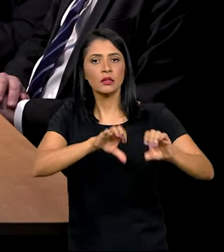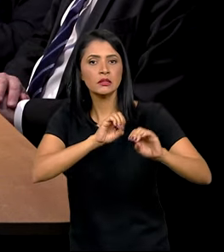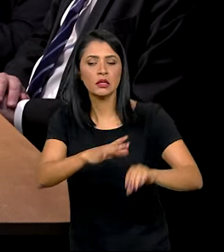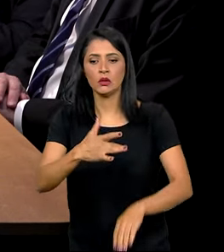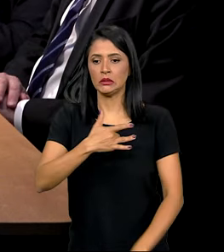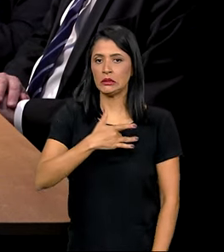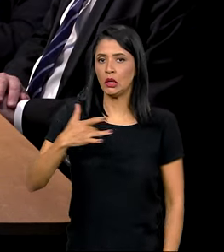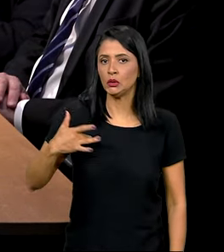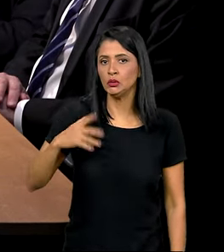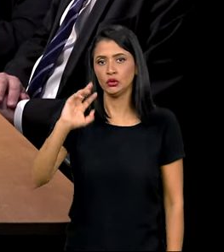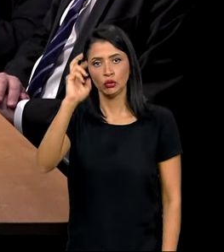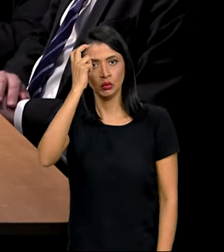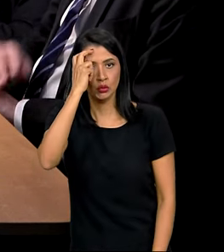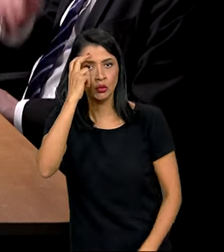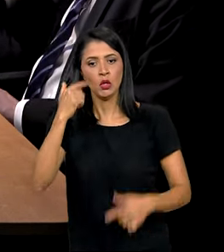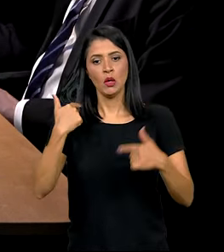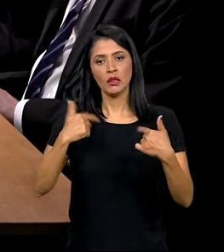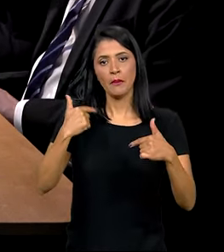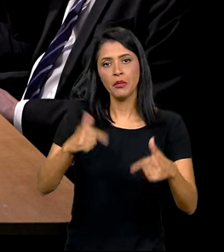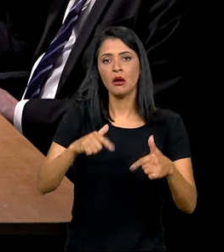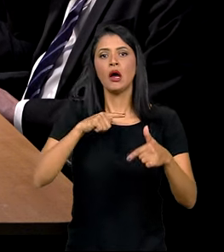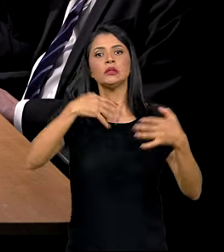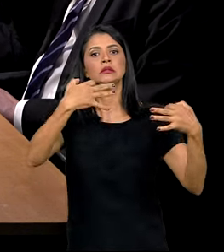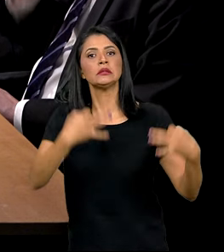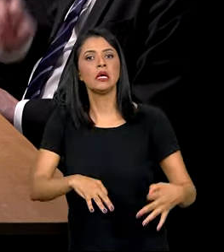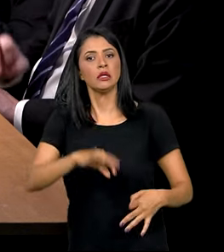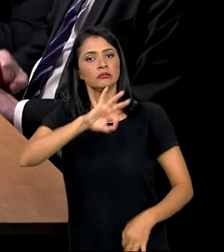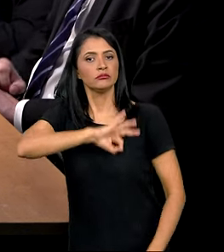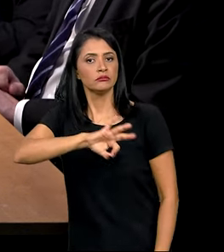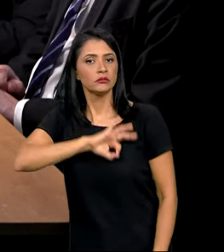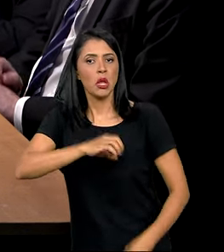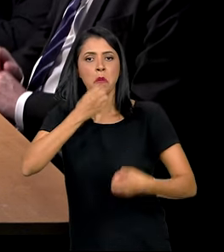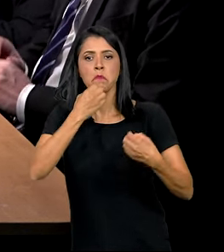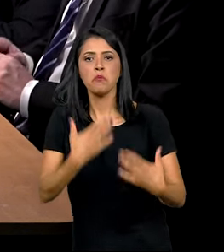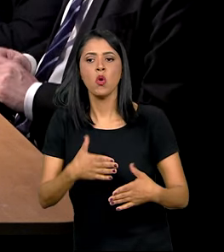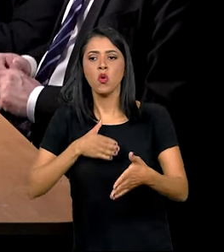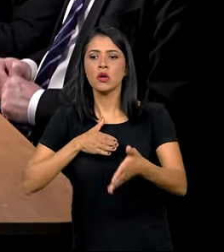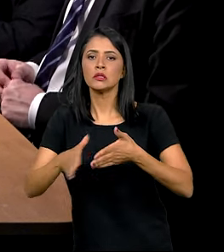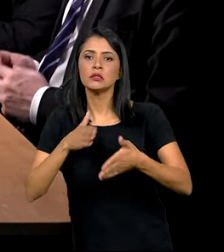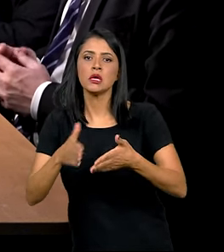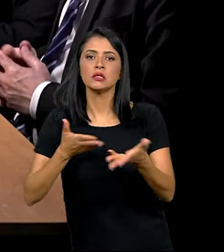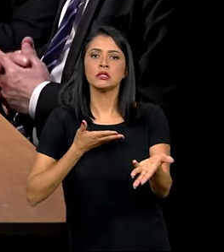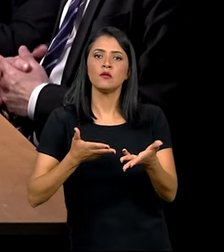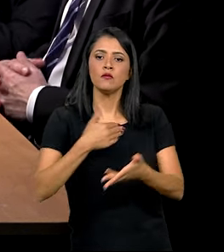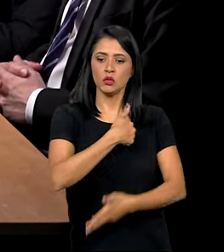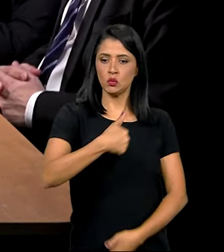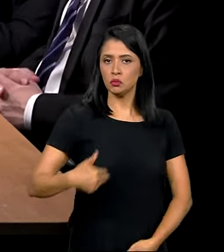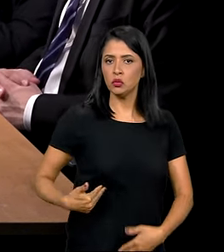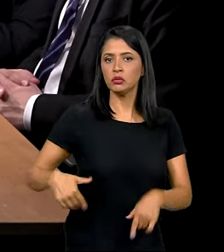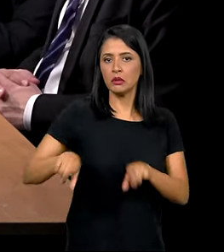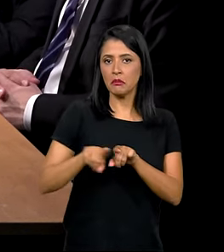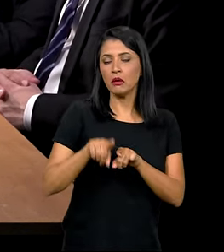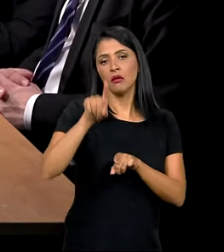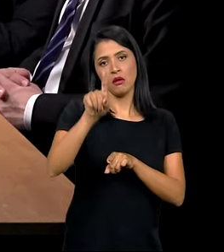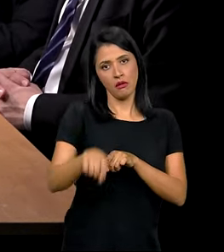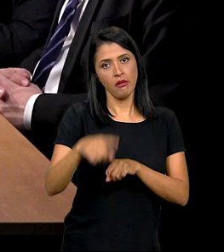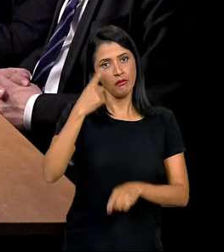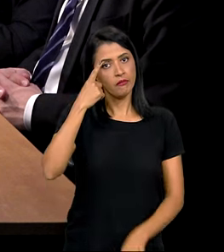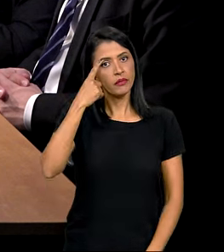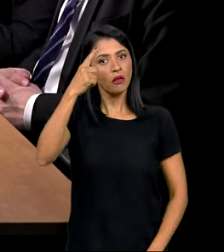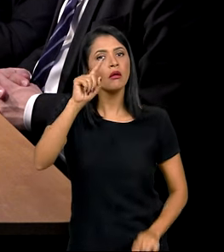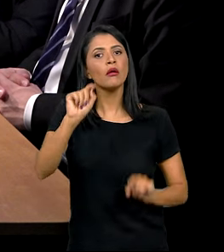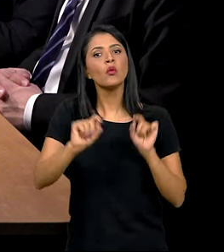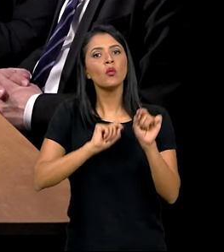saúde acesso à cultura acesso ao emprego justo decente com uma boa remuneração acesso aos serviços públicos então a ideia